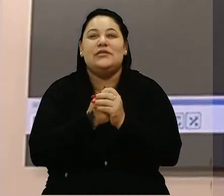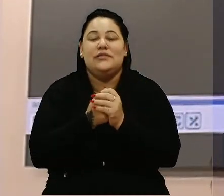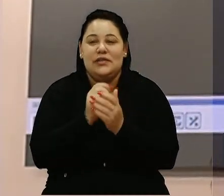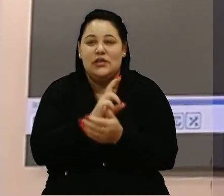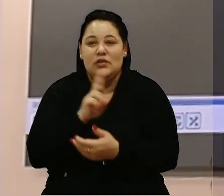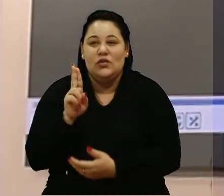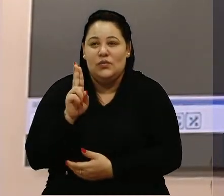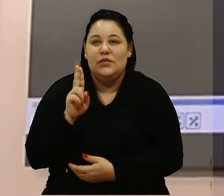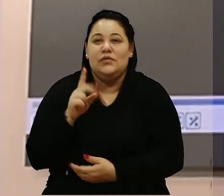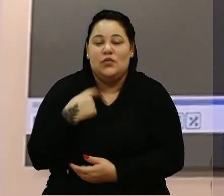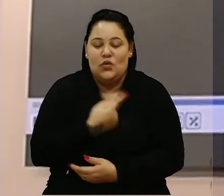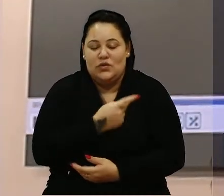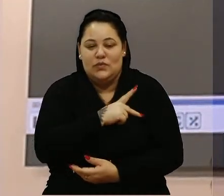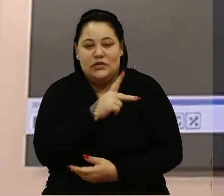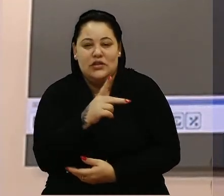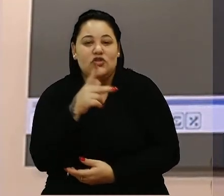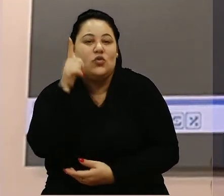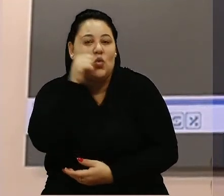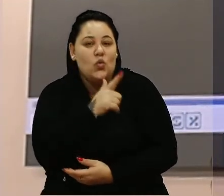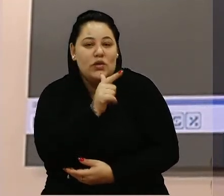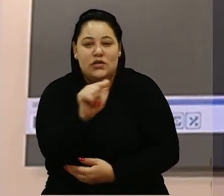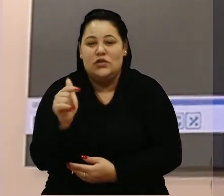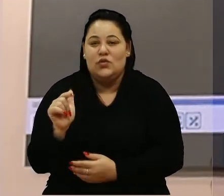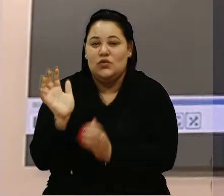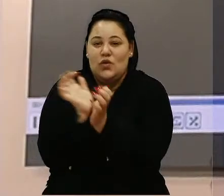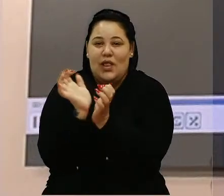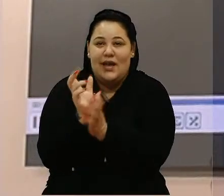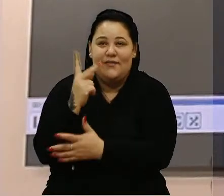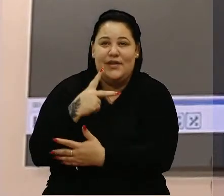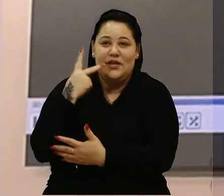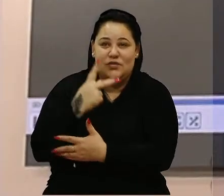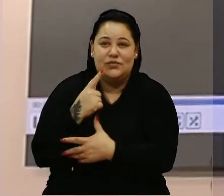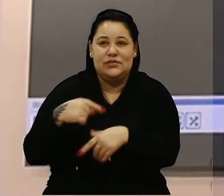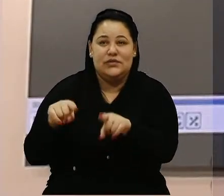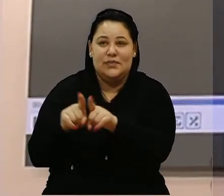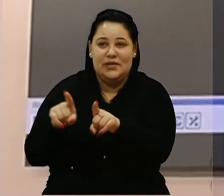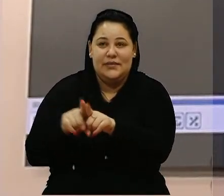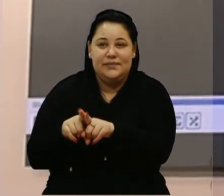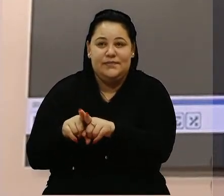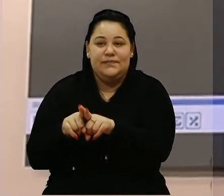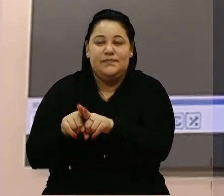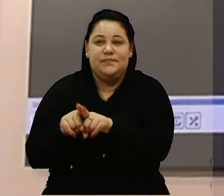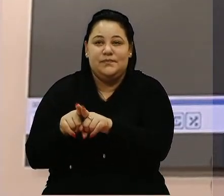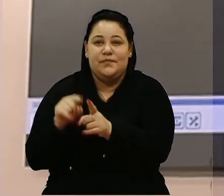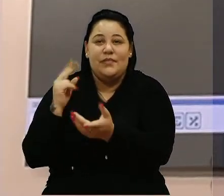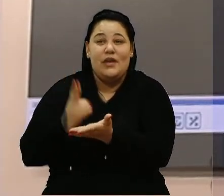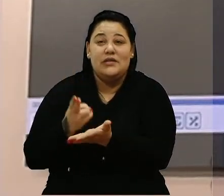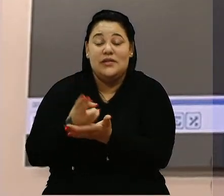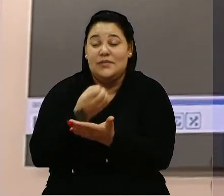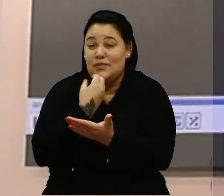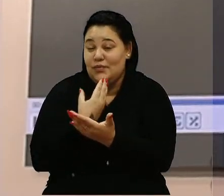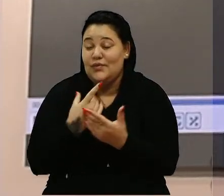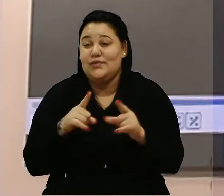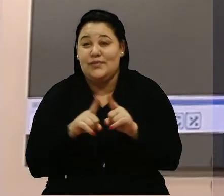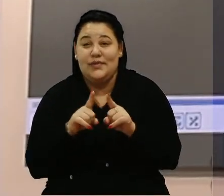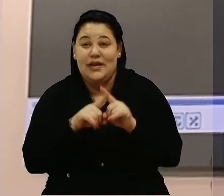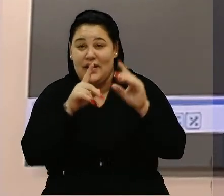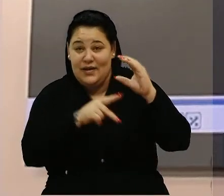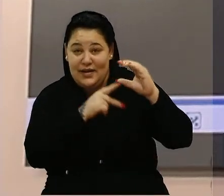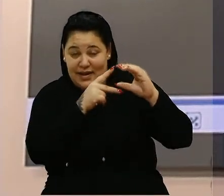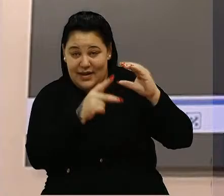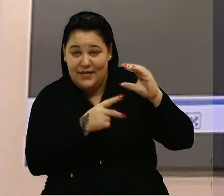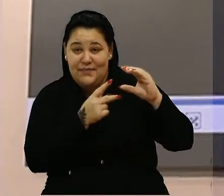Lucas, demais colegas vereadores, Sempre bom quando a Câmara de